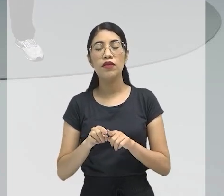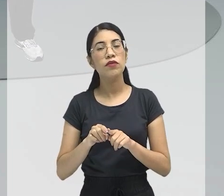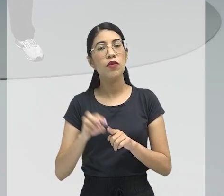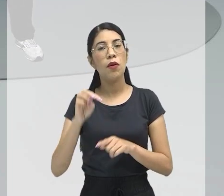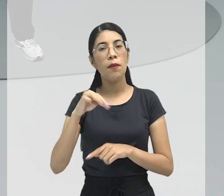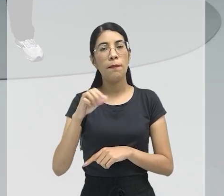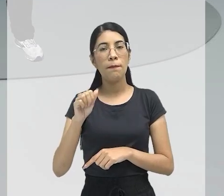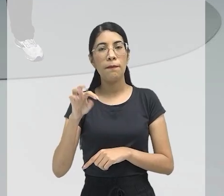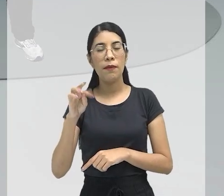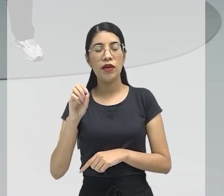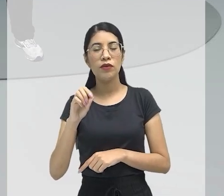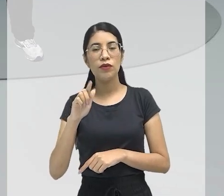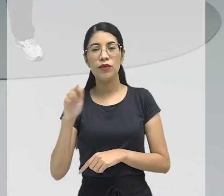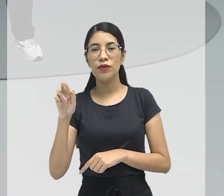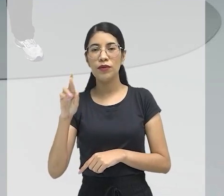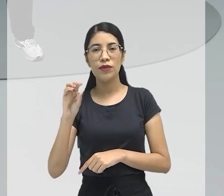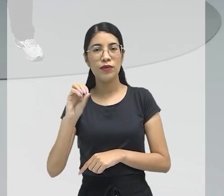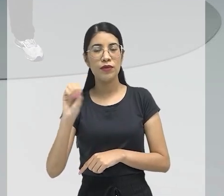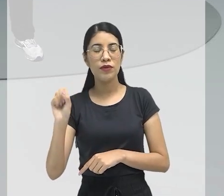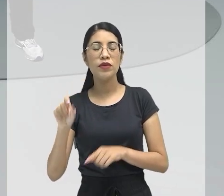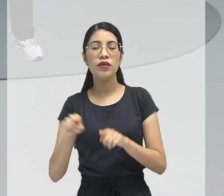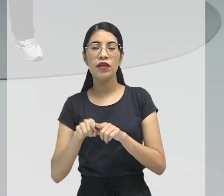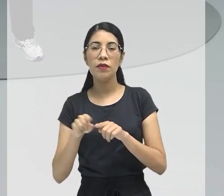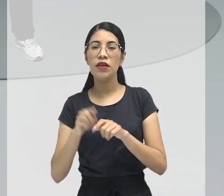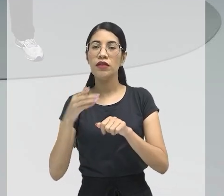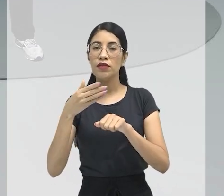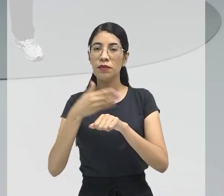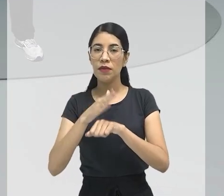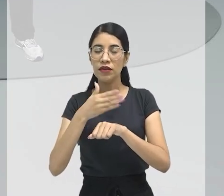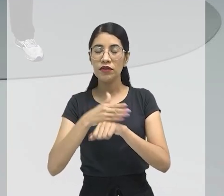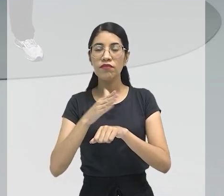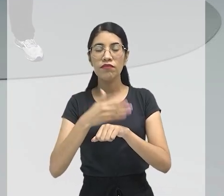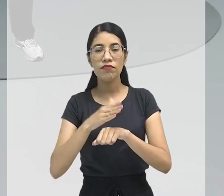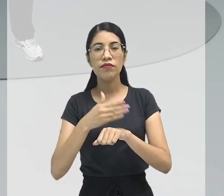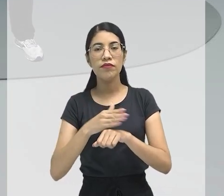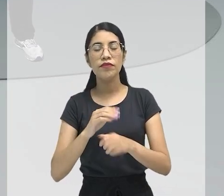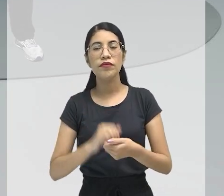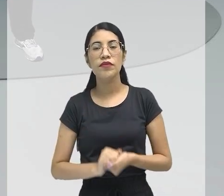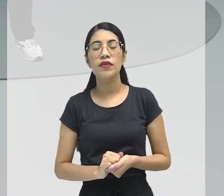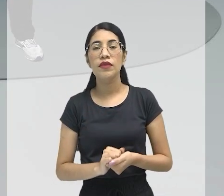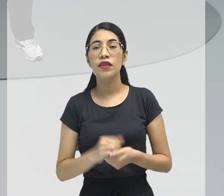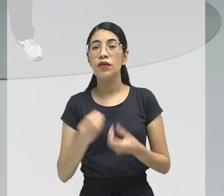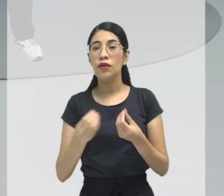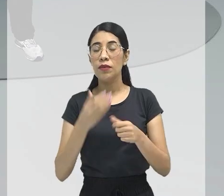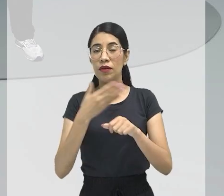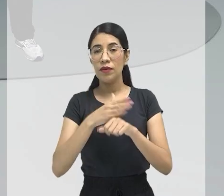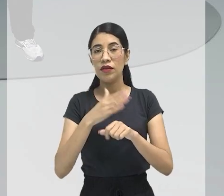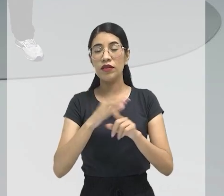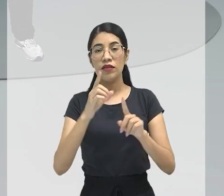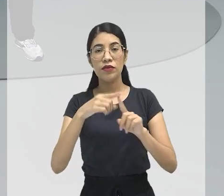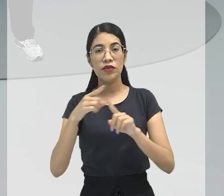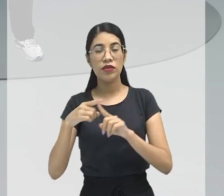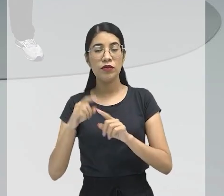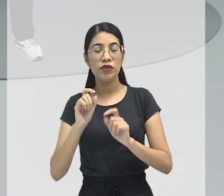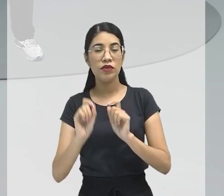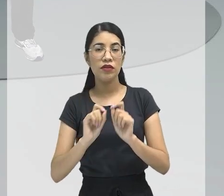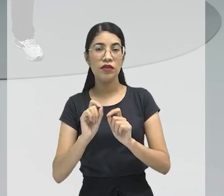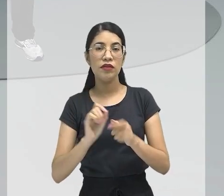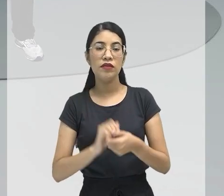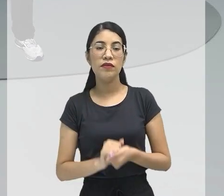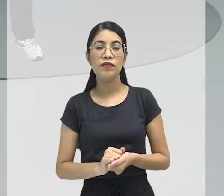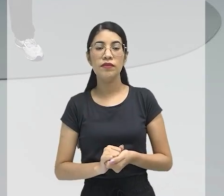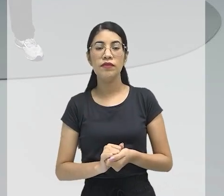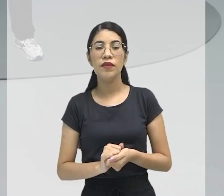os povos, né, que praticam o Aipenkuit. É praticado como modalidade de, olha